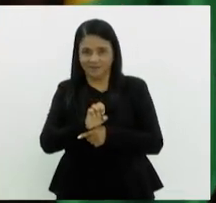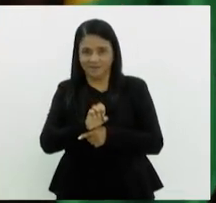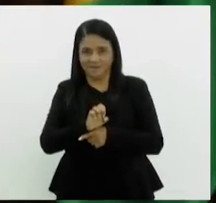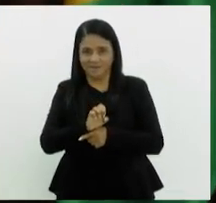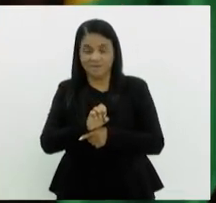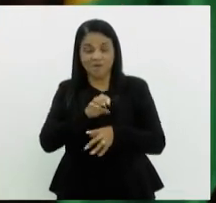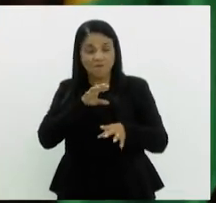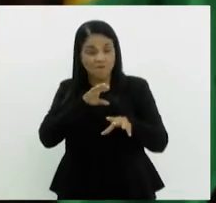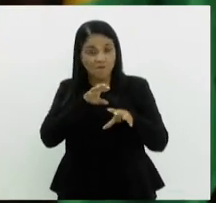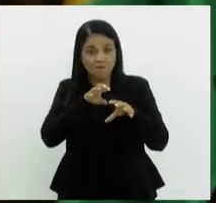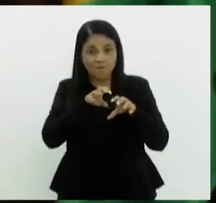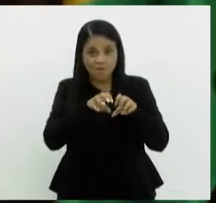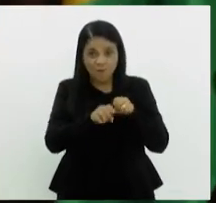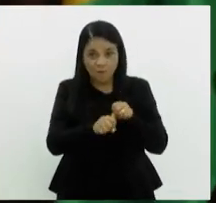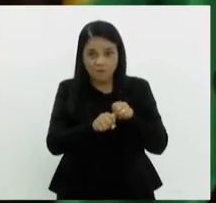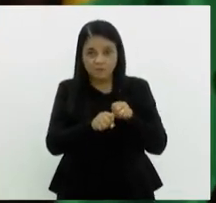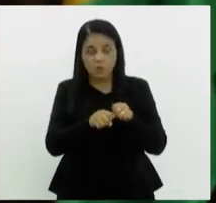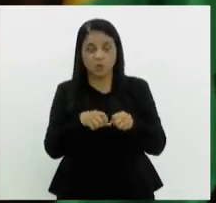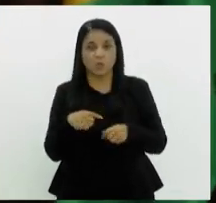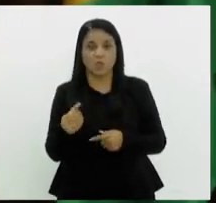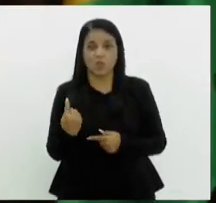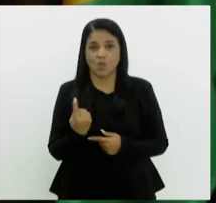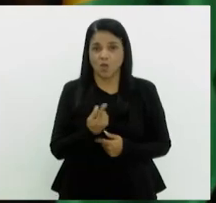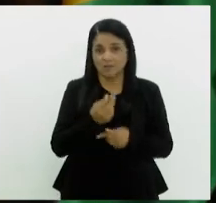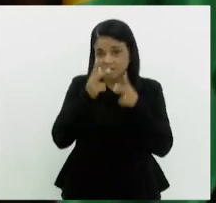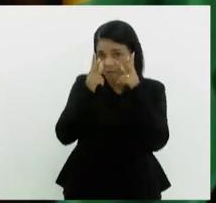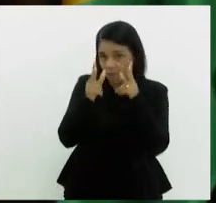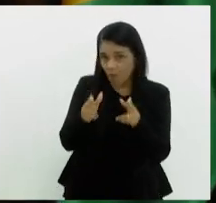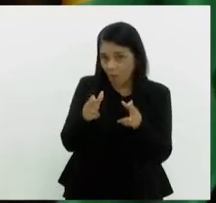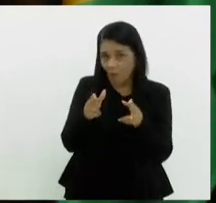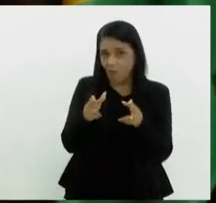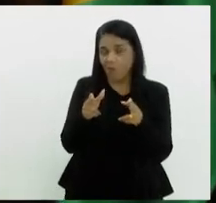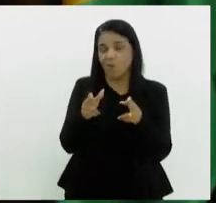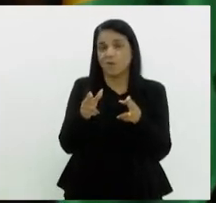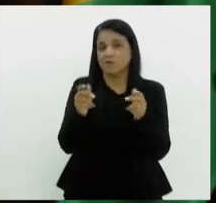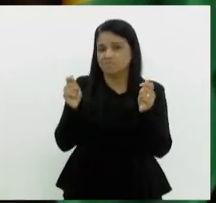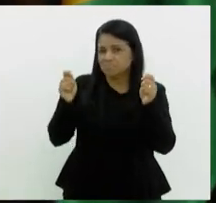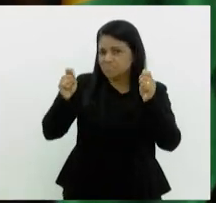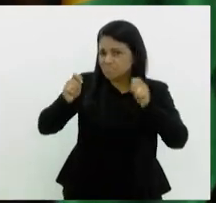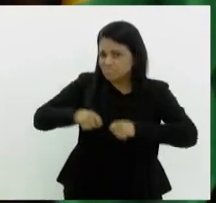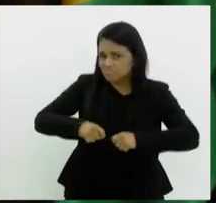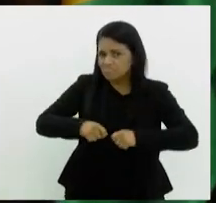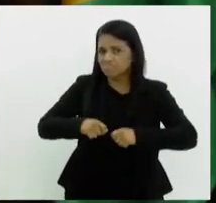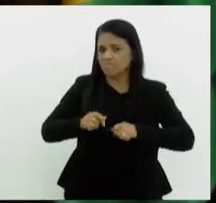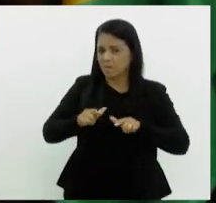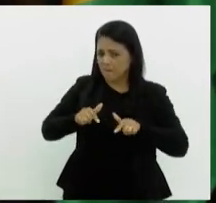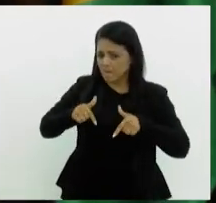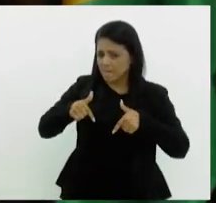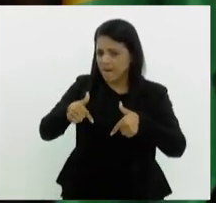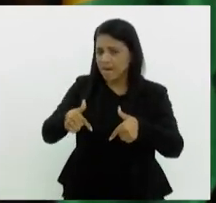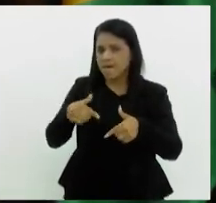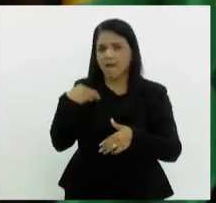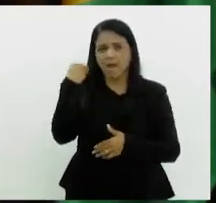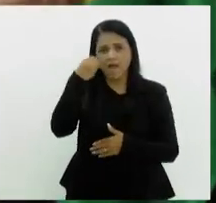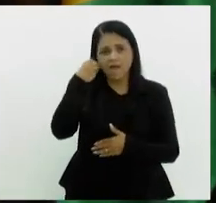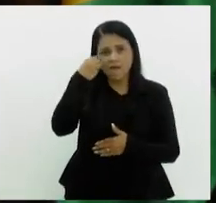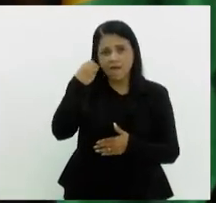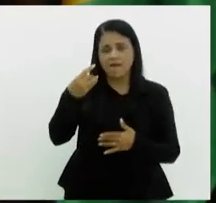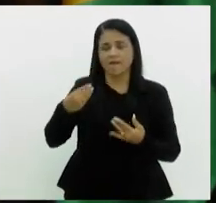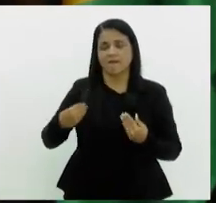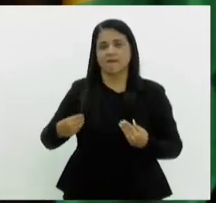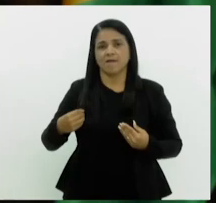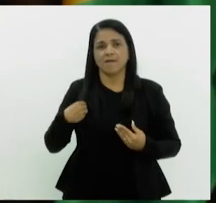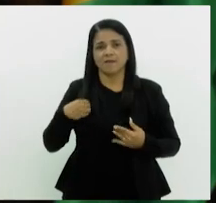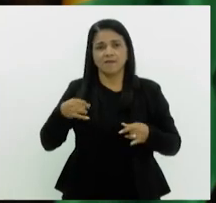mesma formação que nós e que trazem a competência, a vivência e a